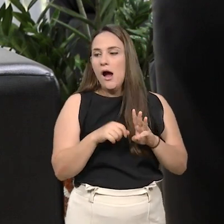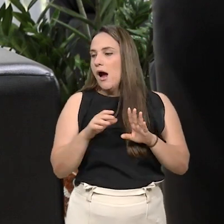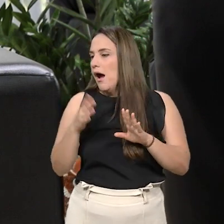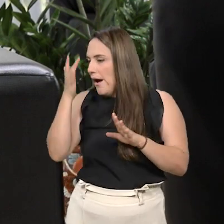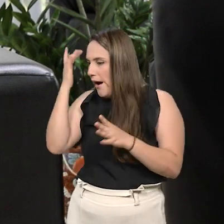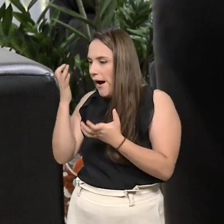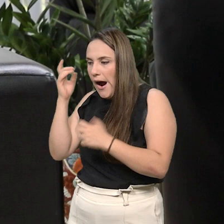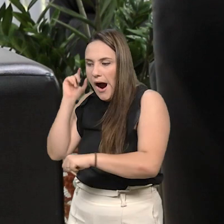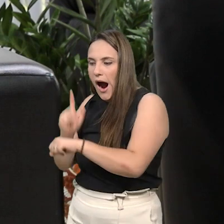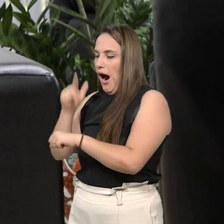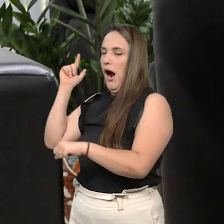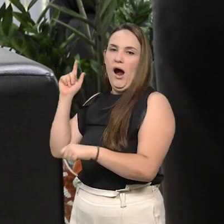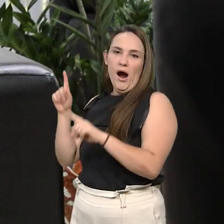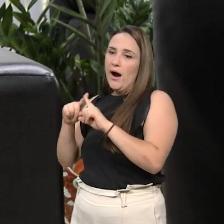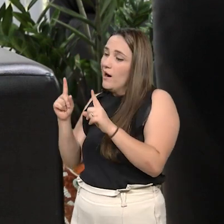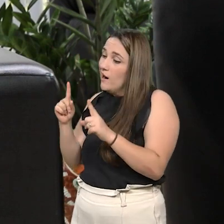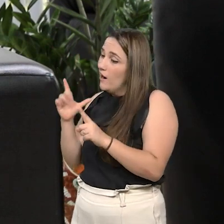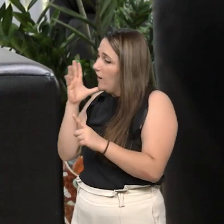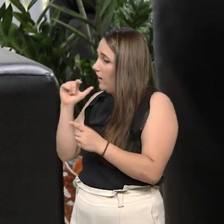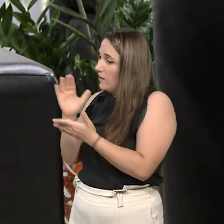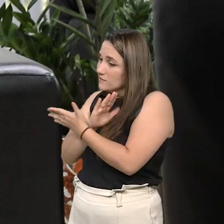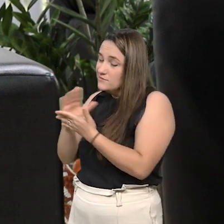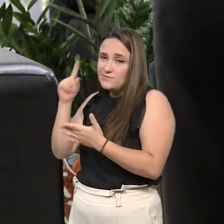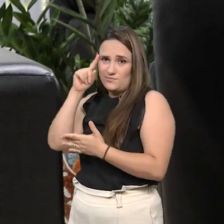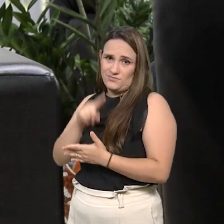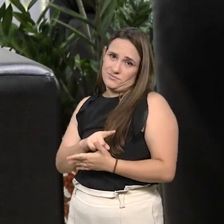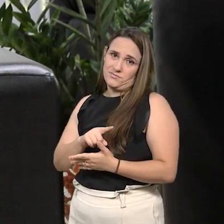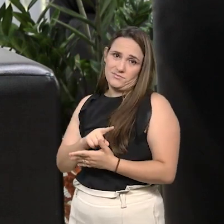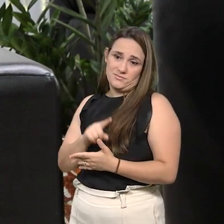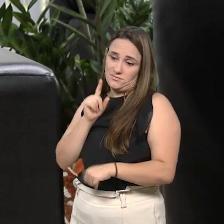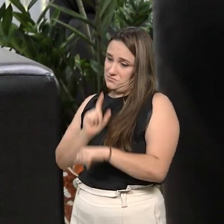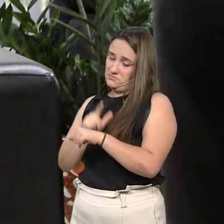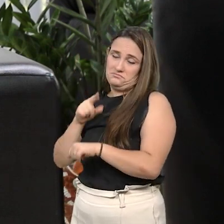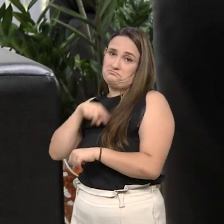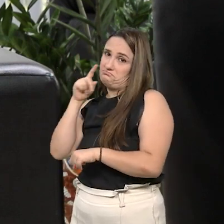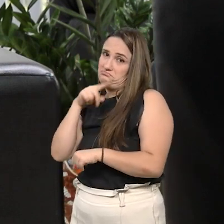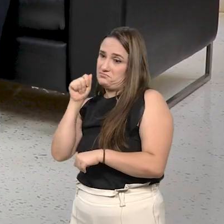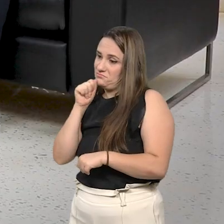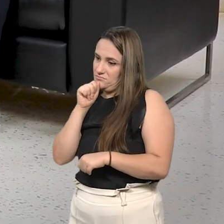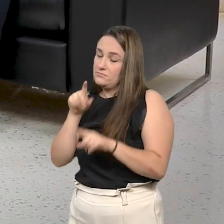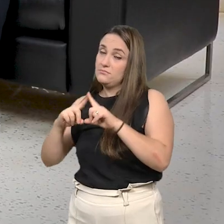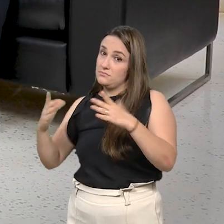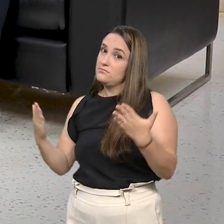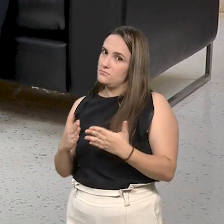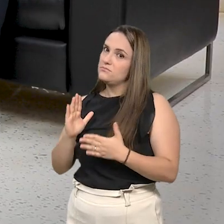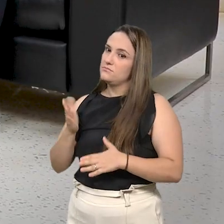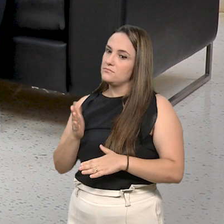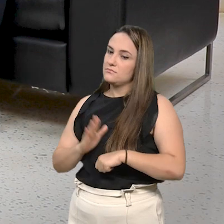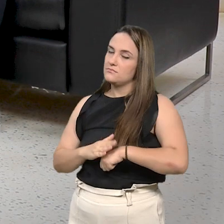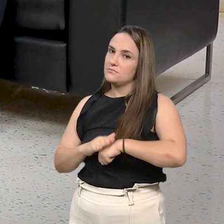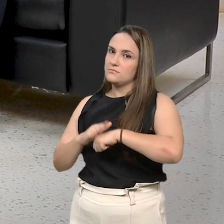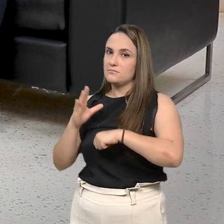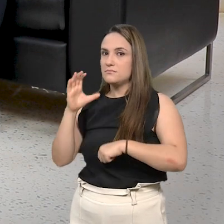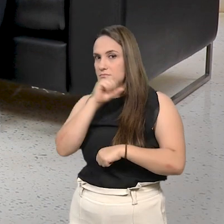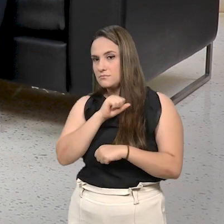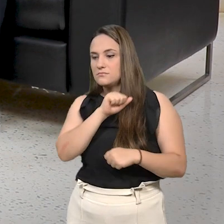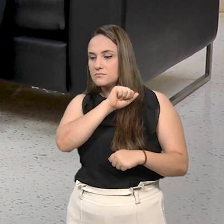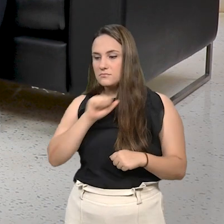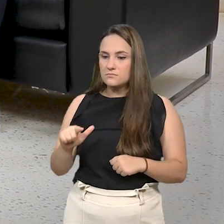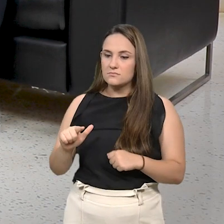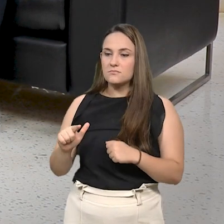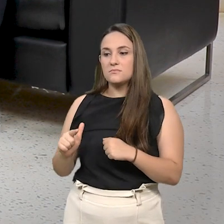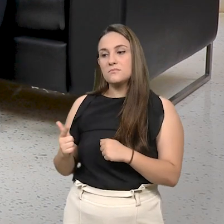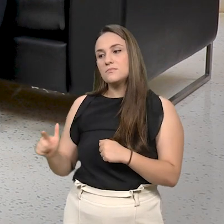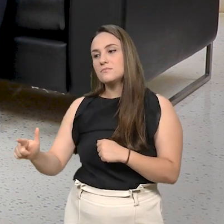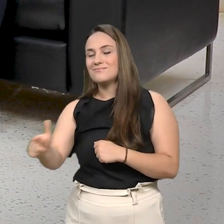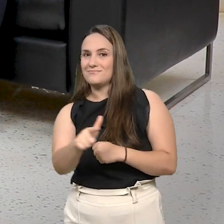imediatamente. Imediatamente não dá. Ainda não. Mas já está muito mais rápido do que era em qualquer outro local.